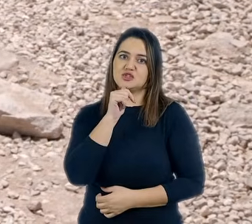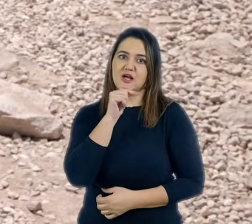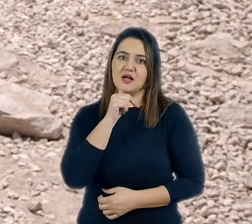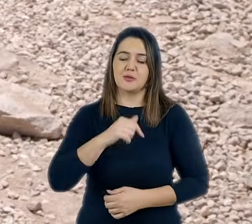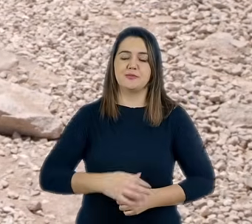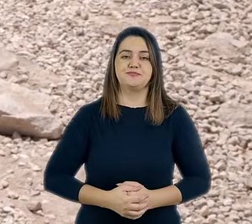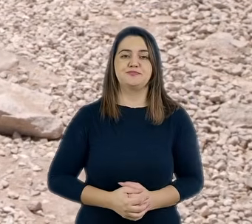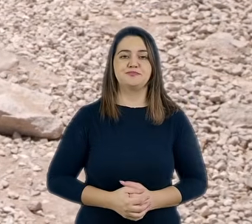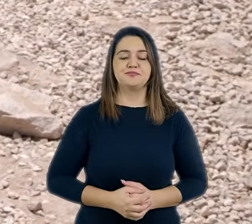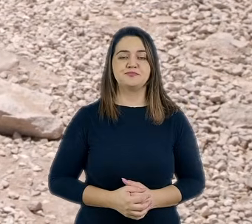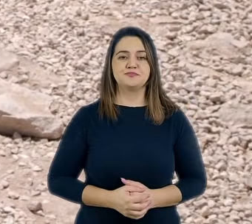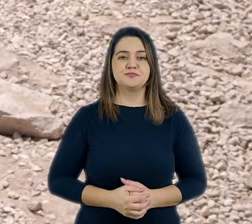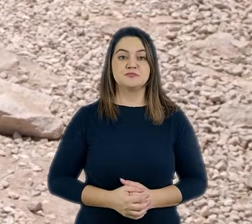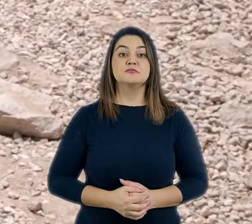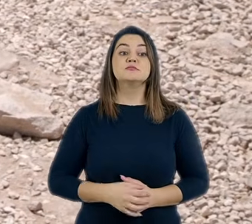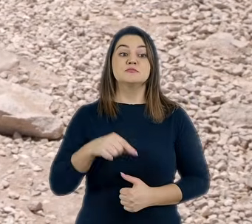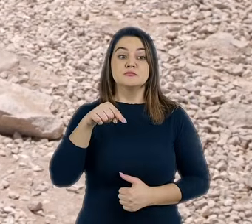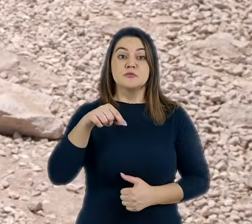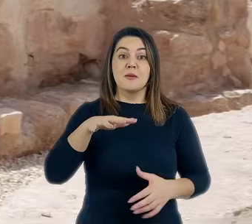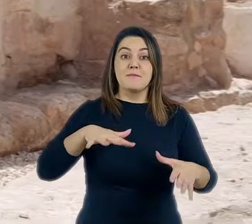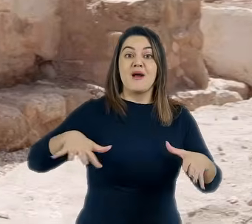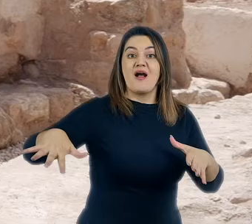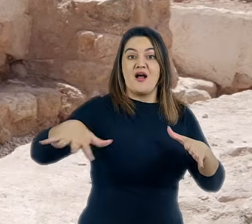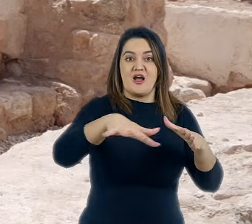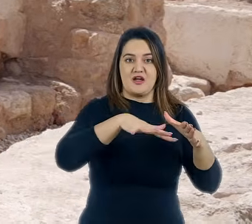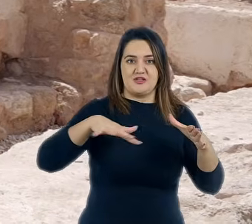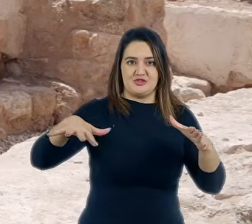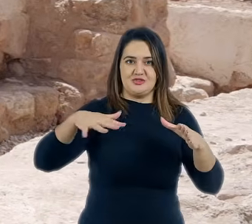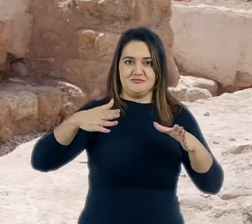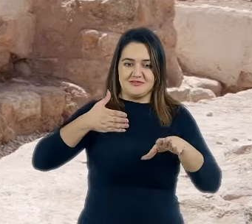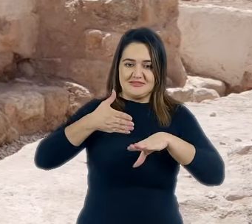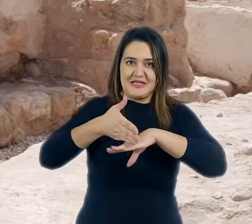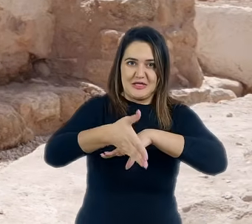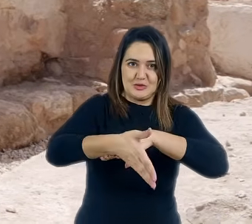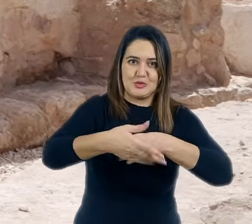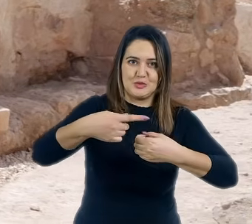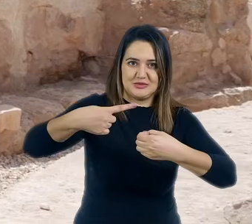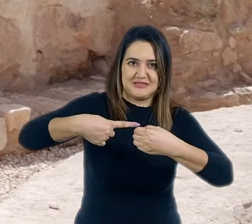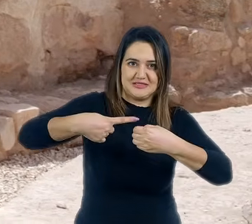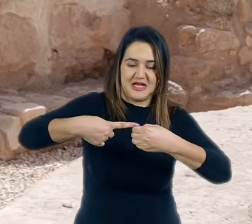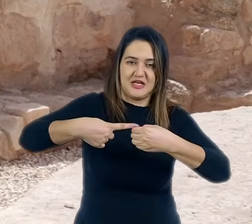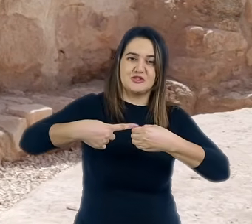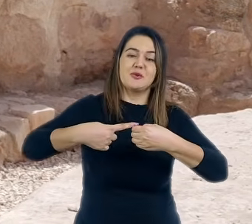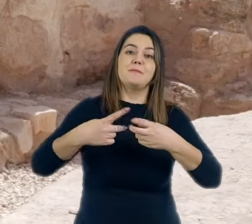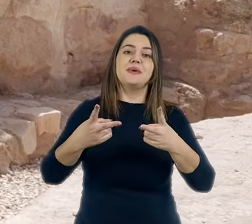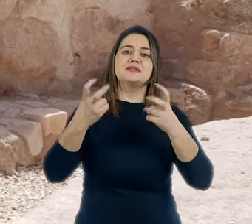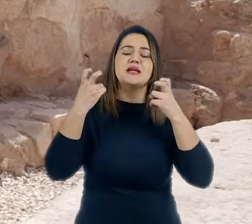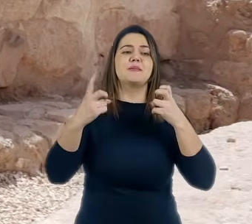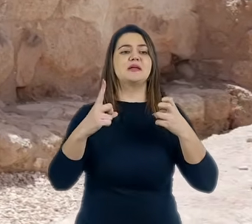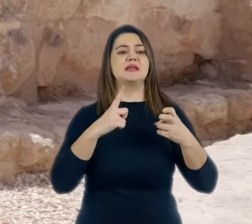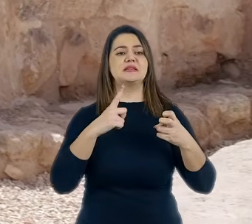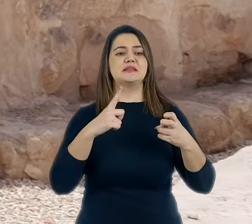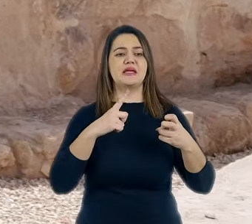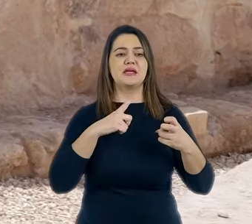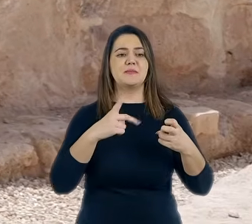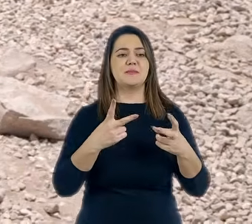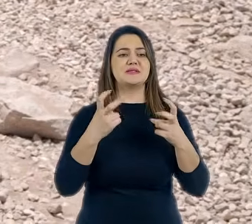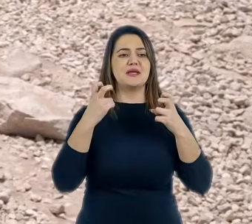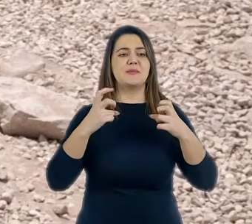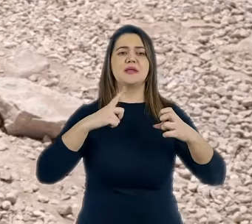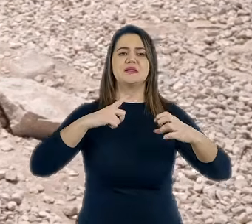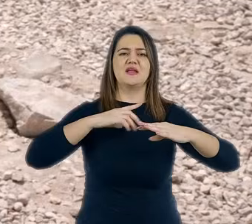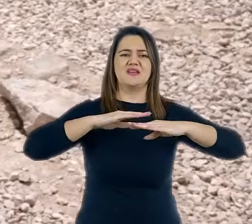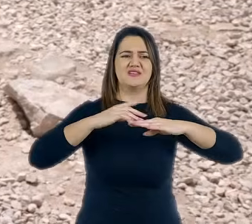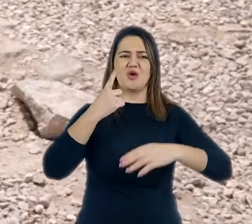de preciosidade aqui no Oriente Médio. E nessa parte inicial da cidade, o que nos chama a atenção é que você tem